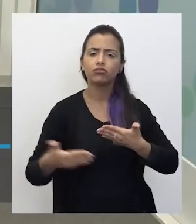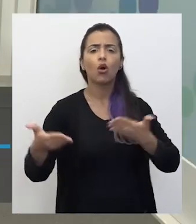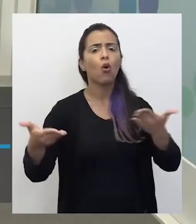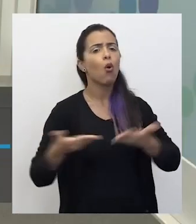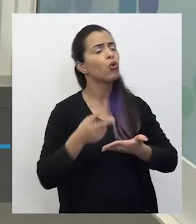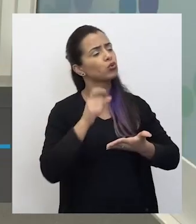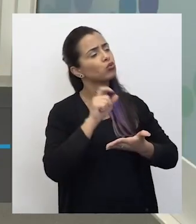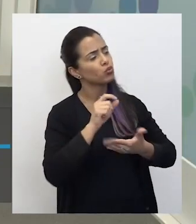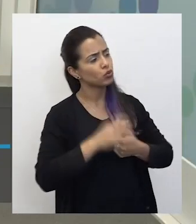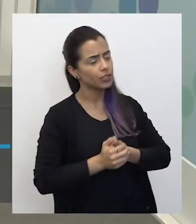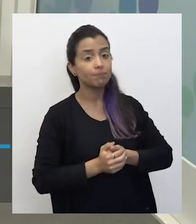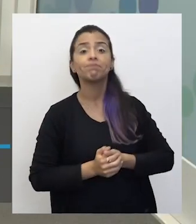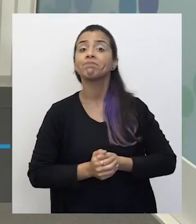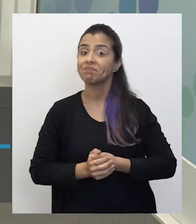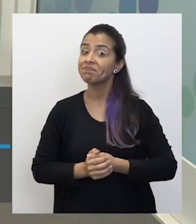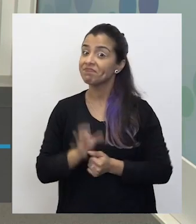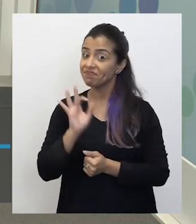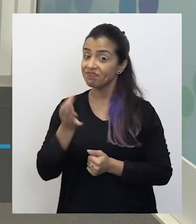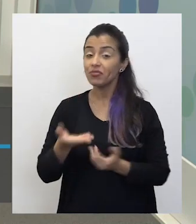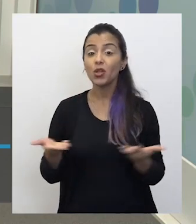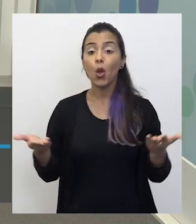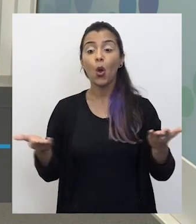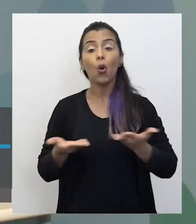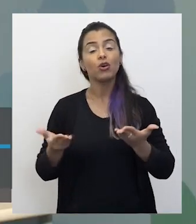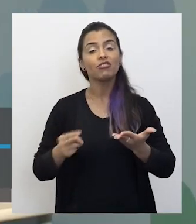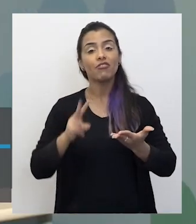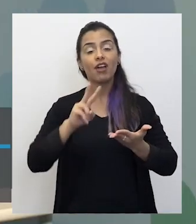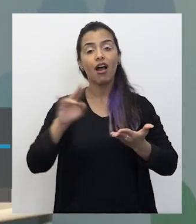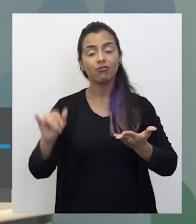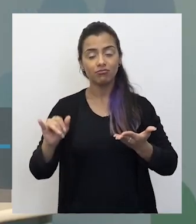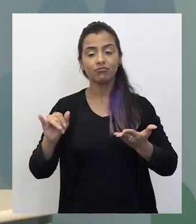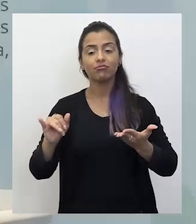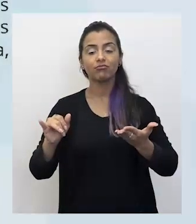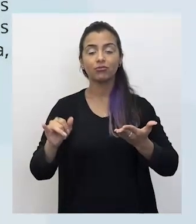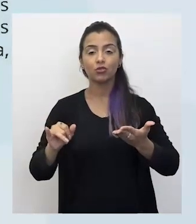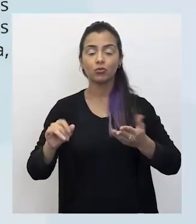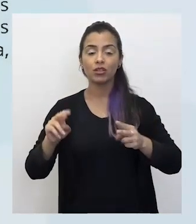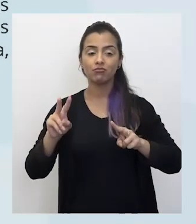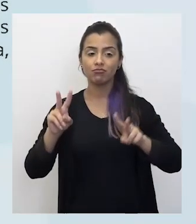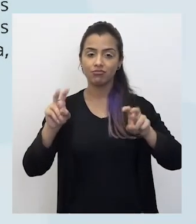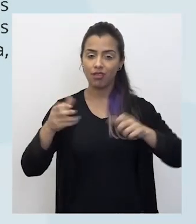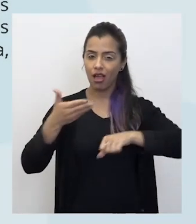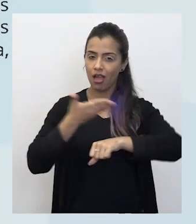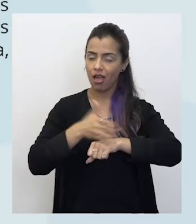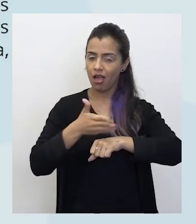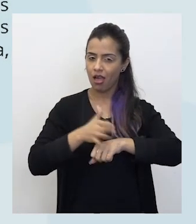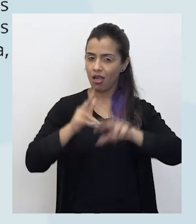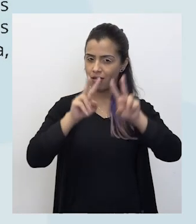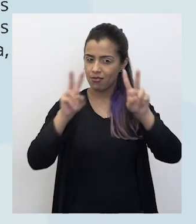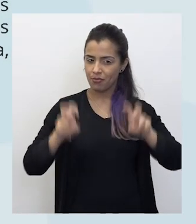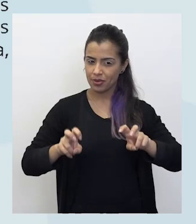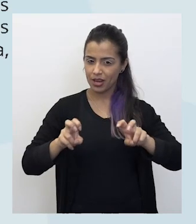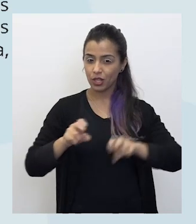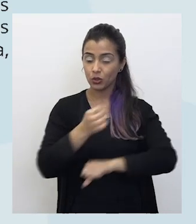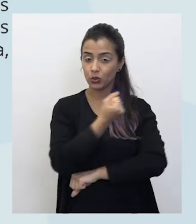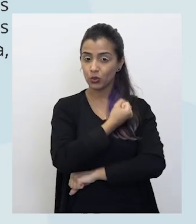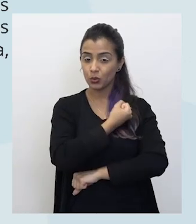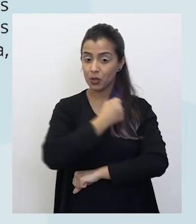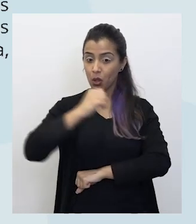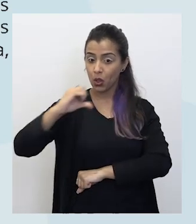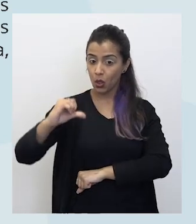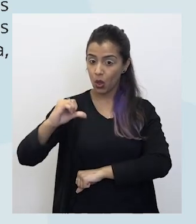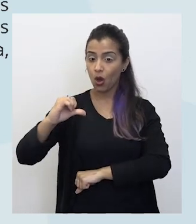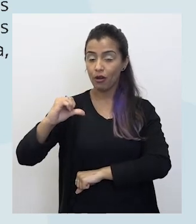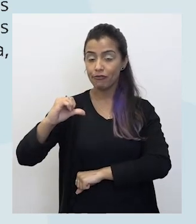professor? Exatamente. E no dia de hoje nós vamos trabalhar a habilidade número 9, do currículo paulista, que